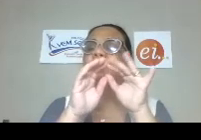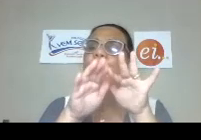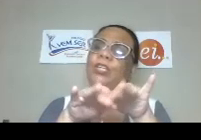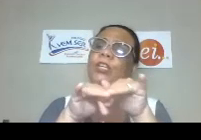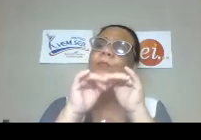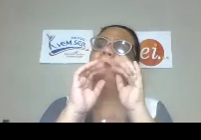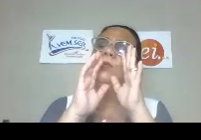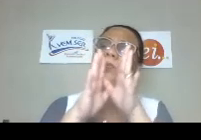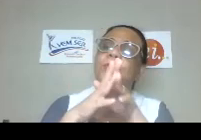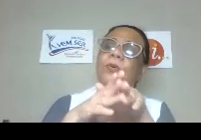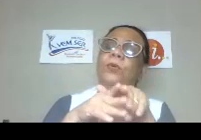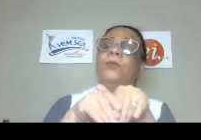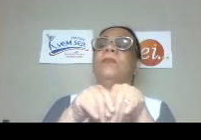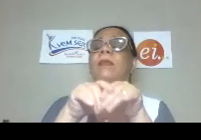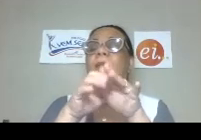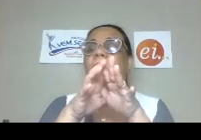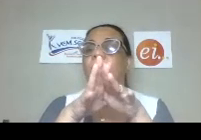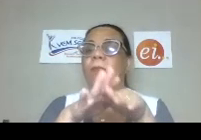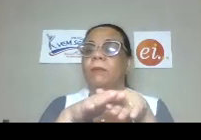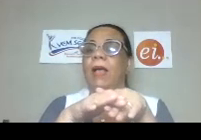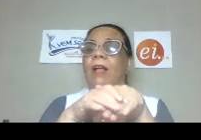Fez bonitinho, pausou.